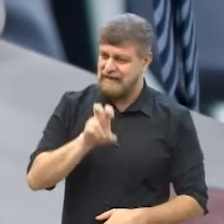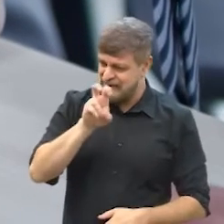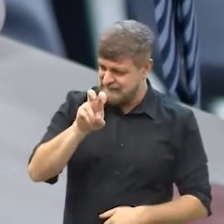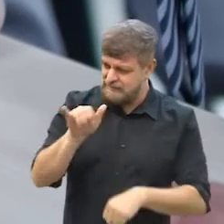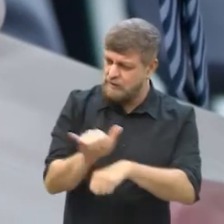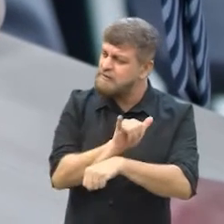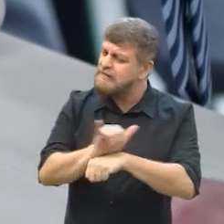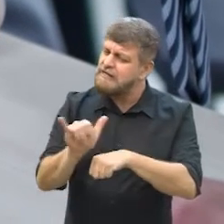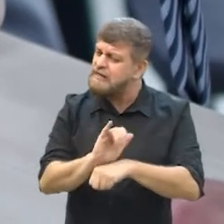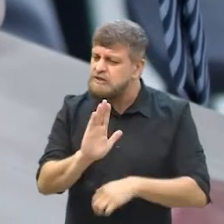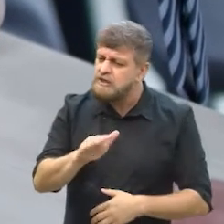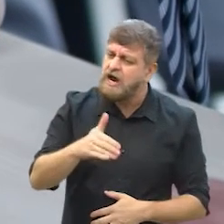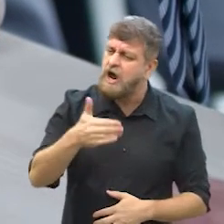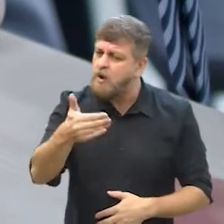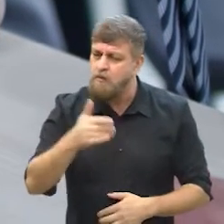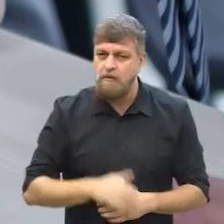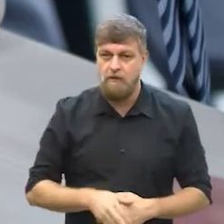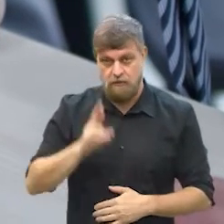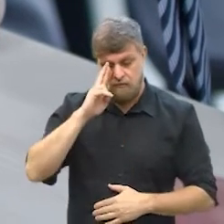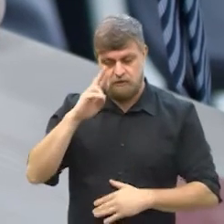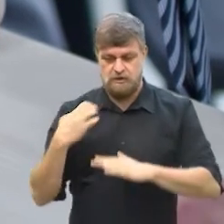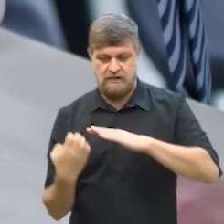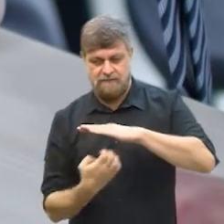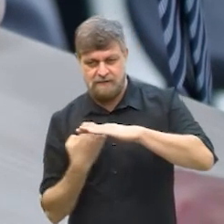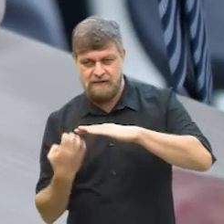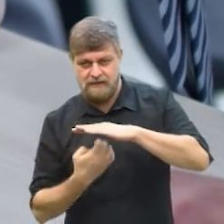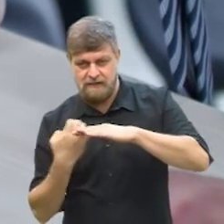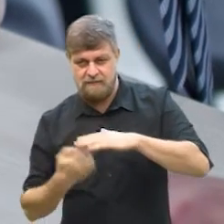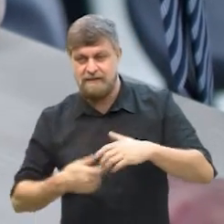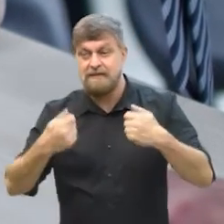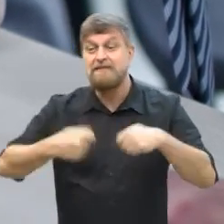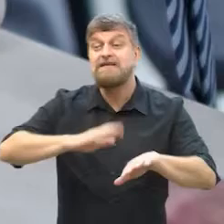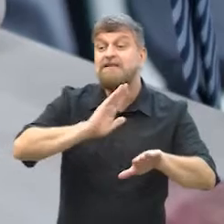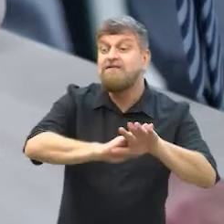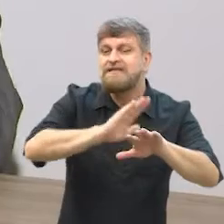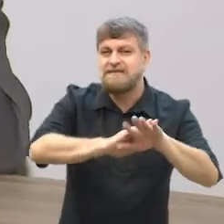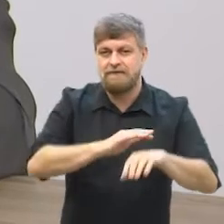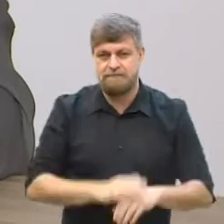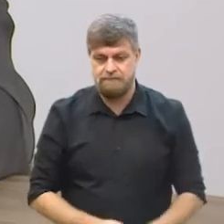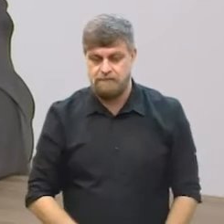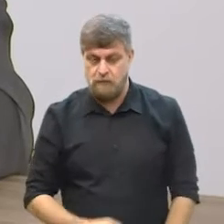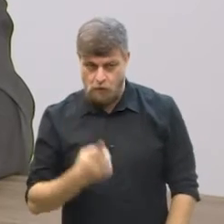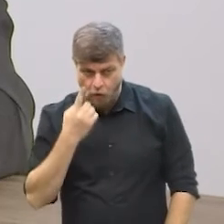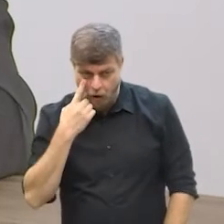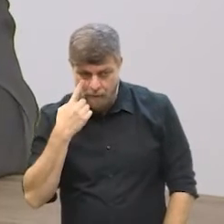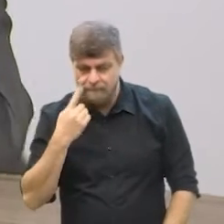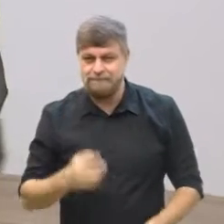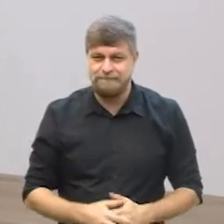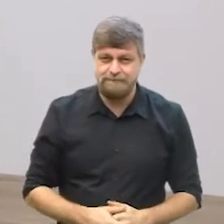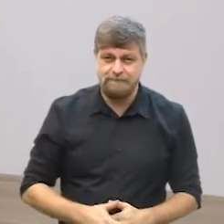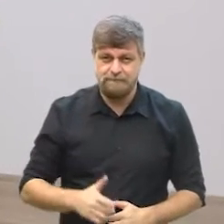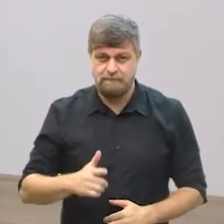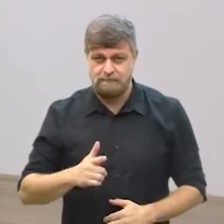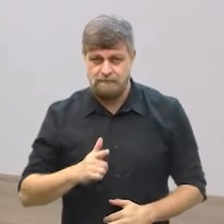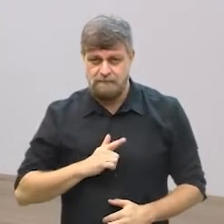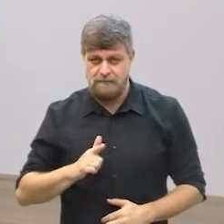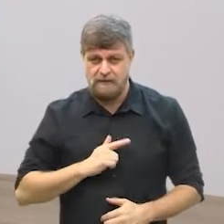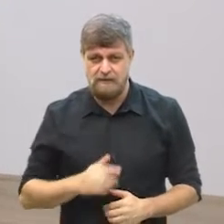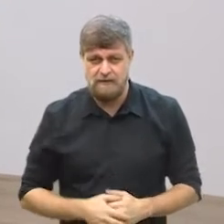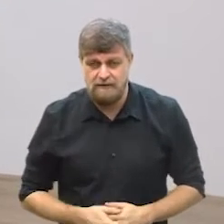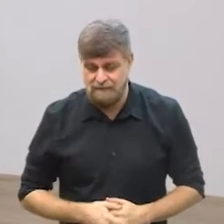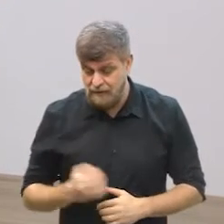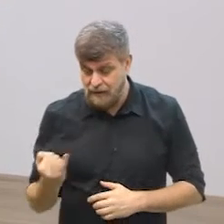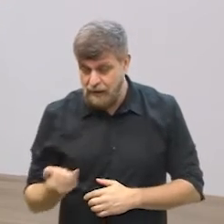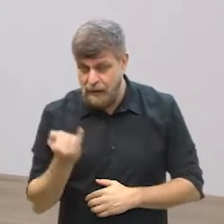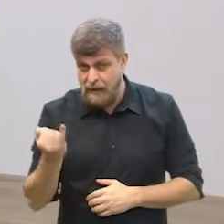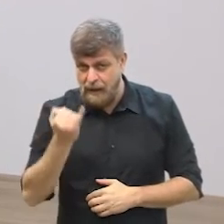esses 5 passos que o pequeno empreendedor ou empresário tem que fazer? Olha, considerando, foi um